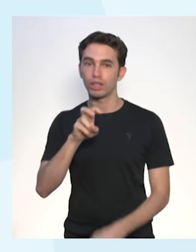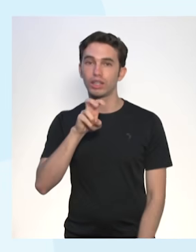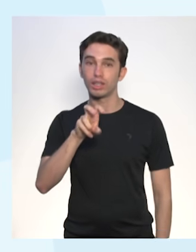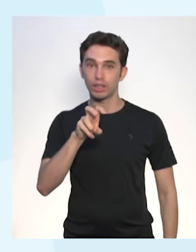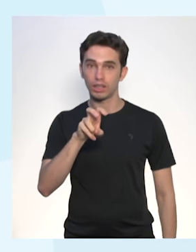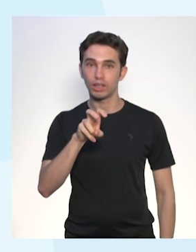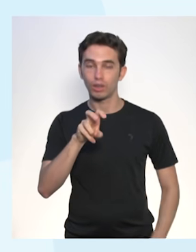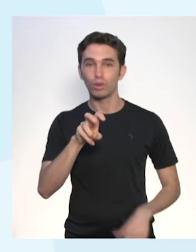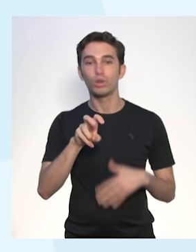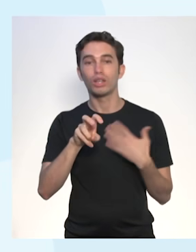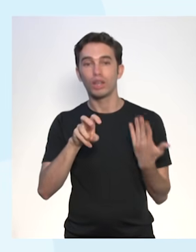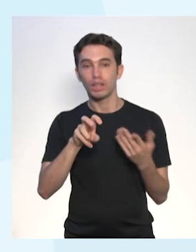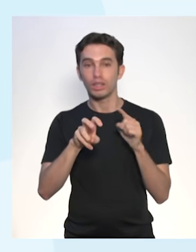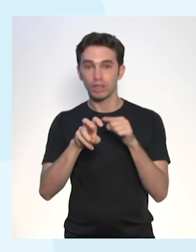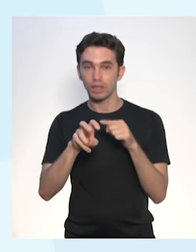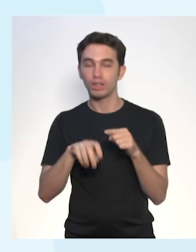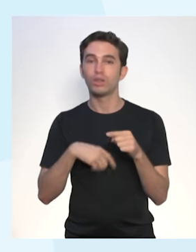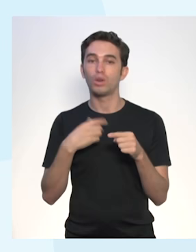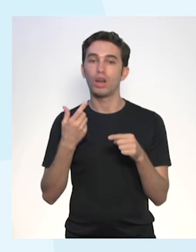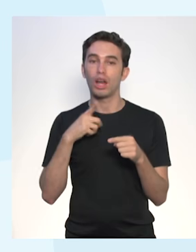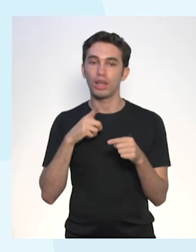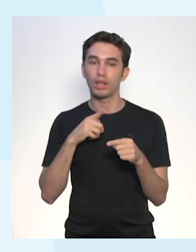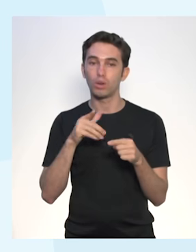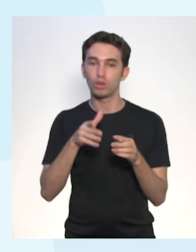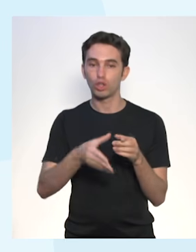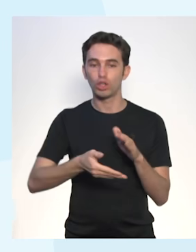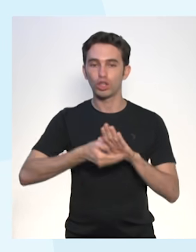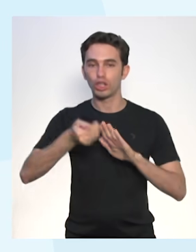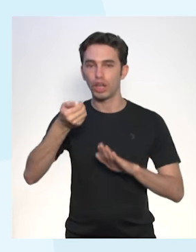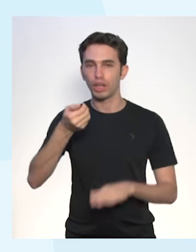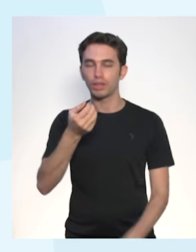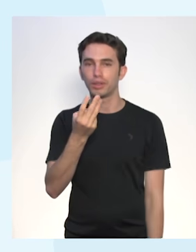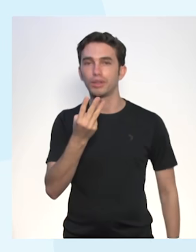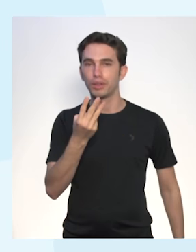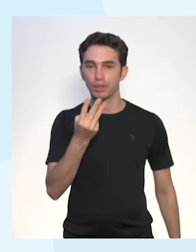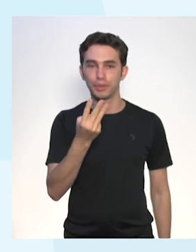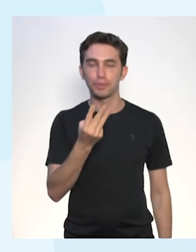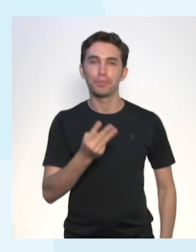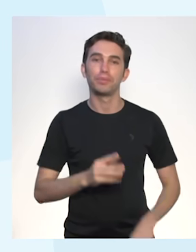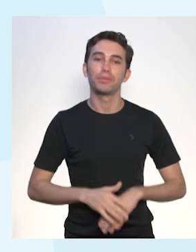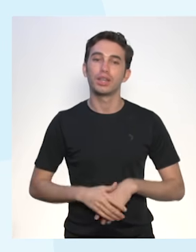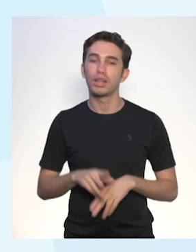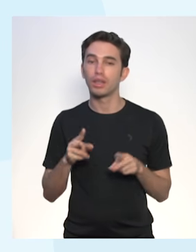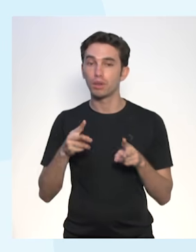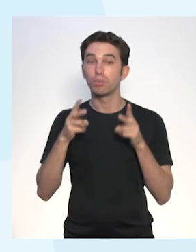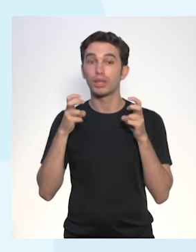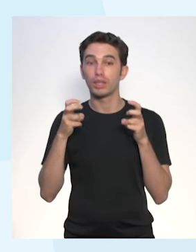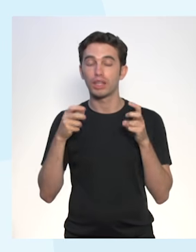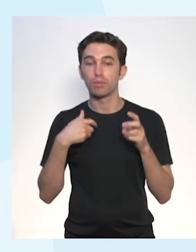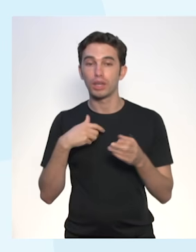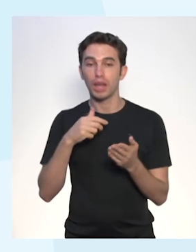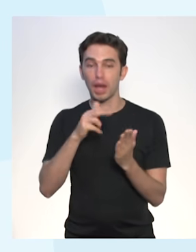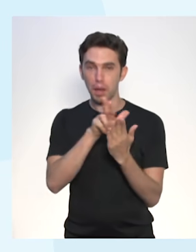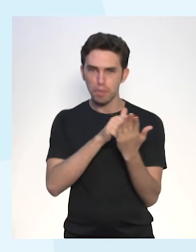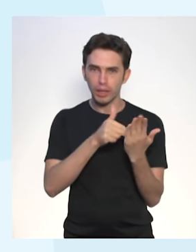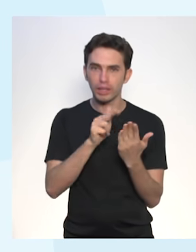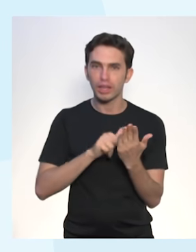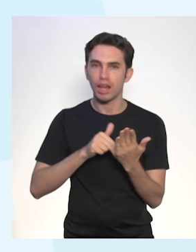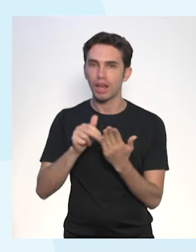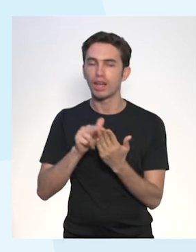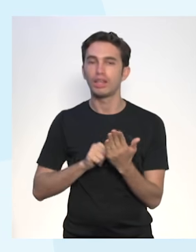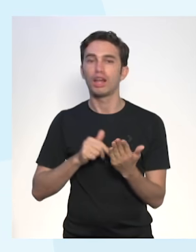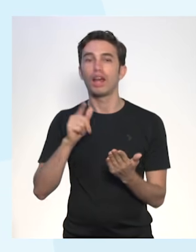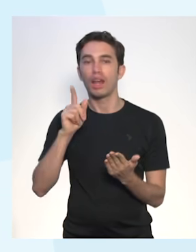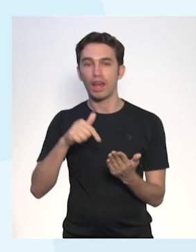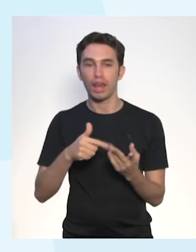dessas 5 partes, eu tomei 3 partes. E a gente percebe, né, que a parte pintada do bolo é